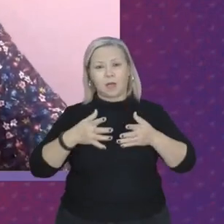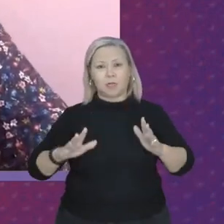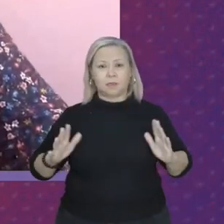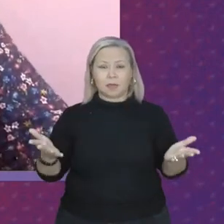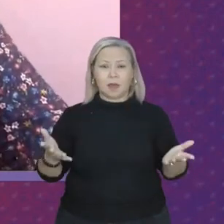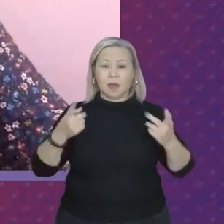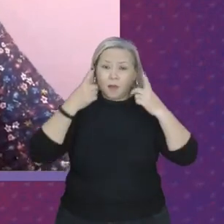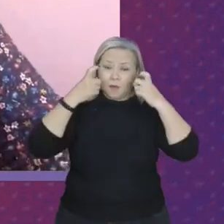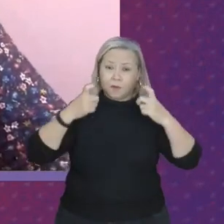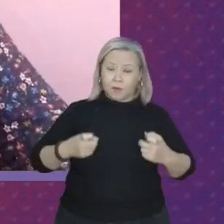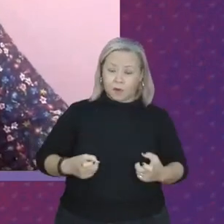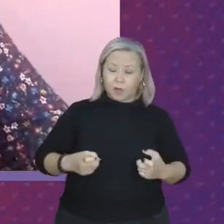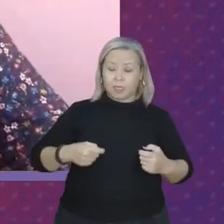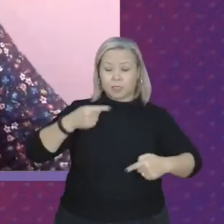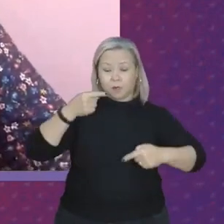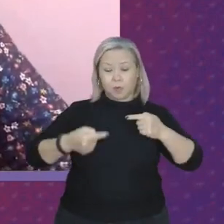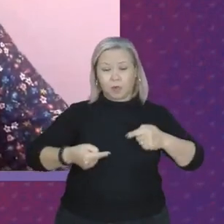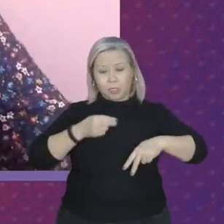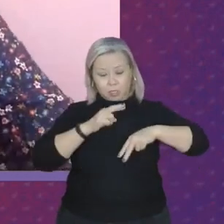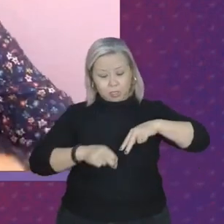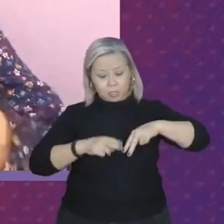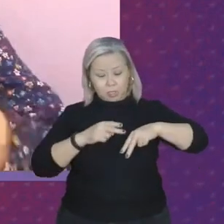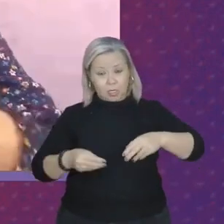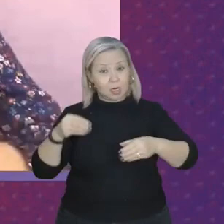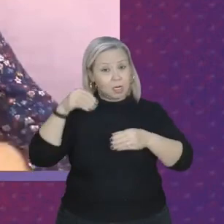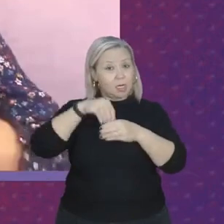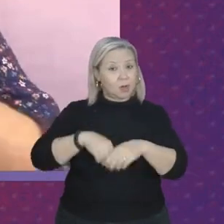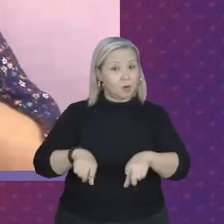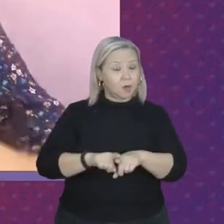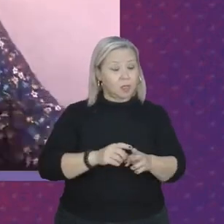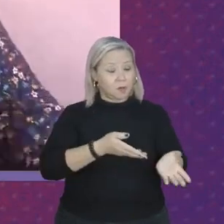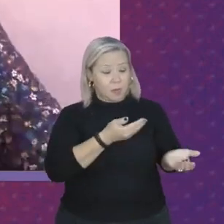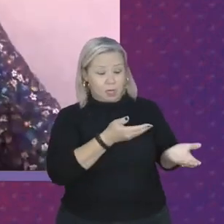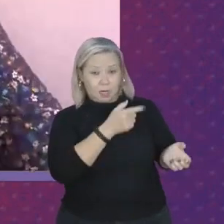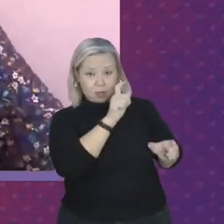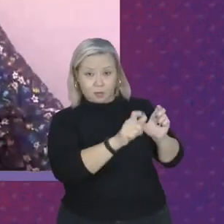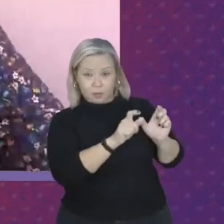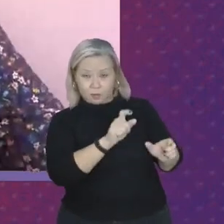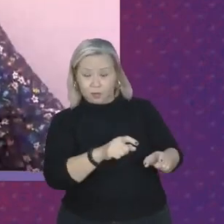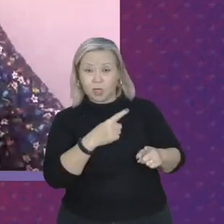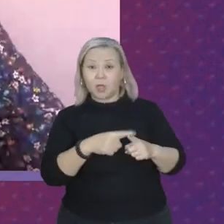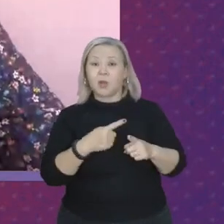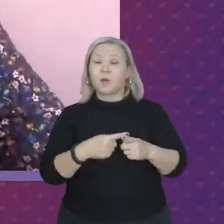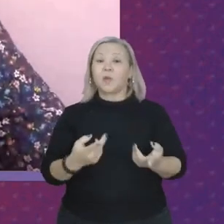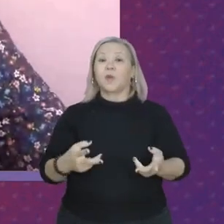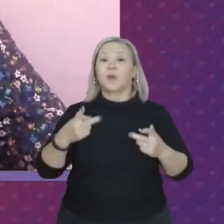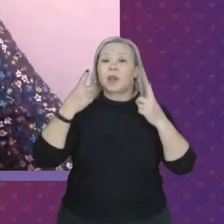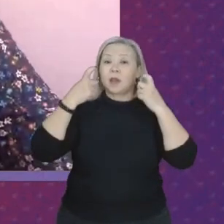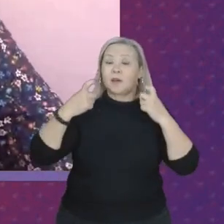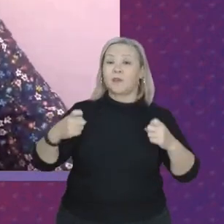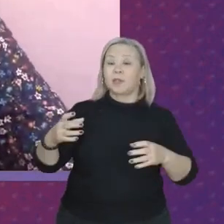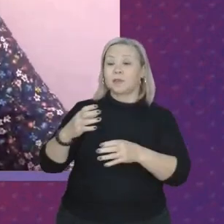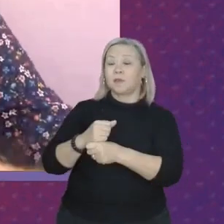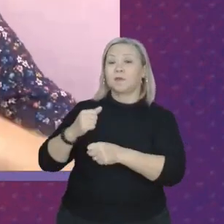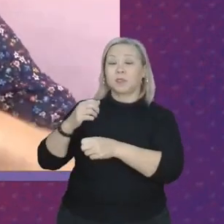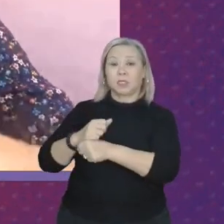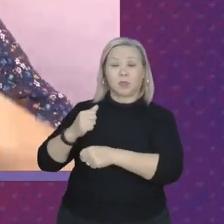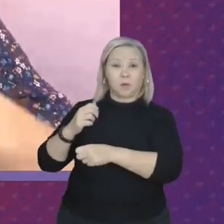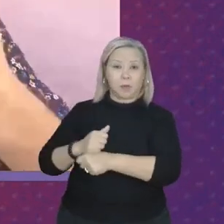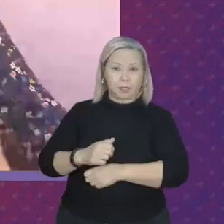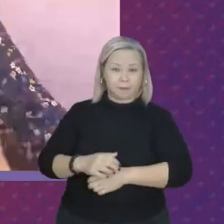também, né, a juventude nesses espaços, porque as violências elas vão se somando nesse sentido, e aí a gente entende que